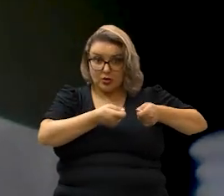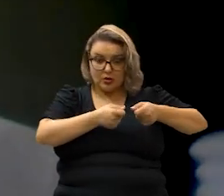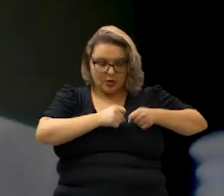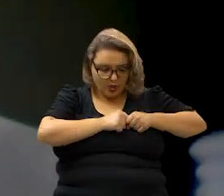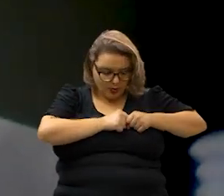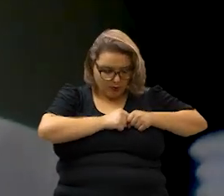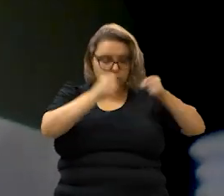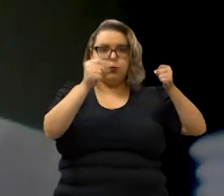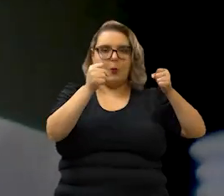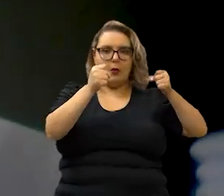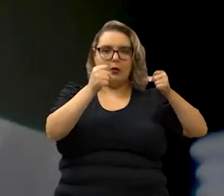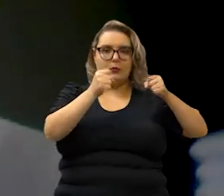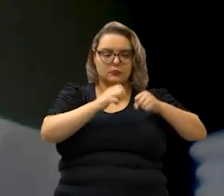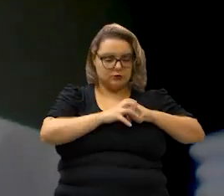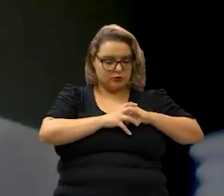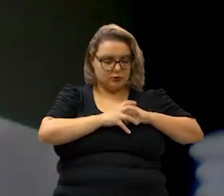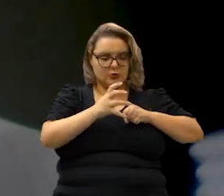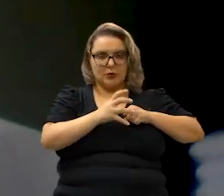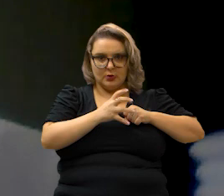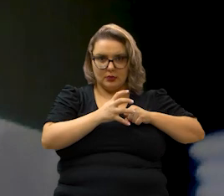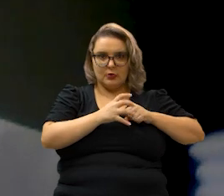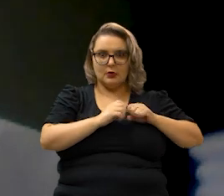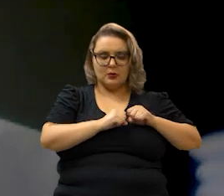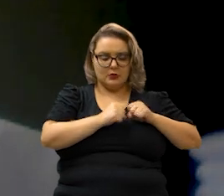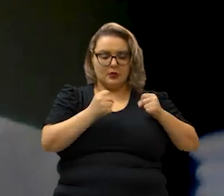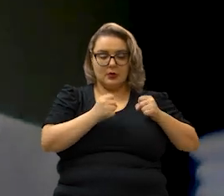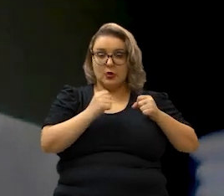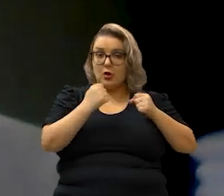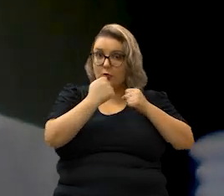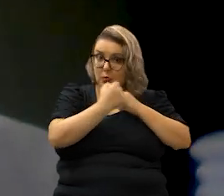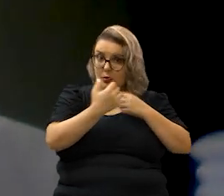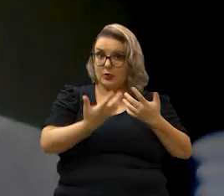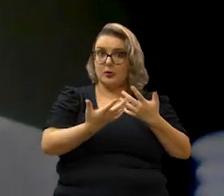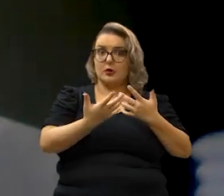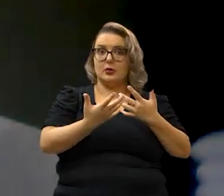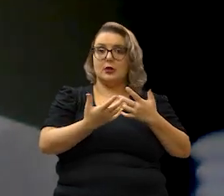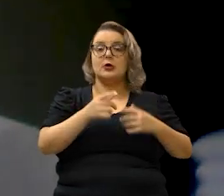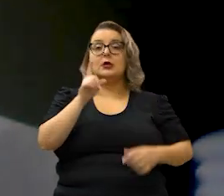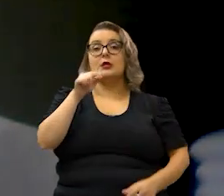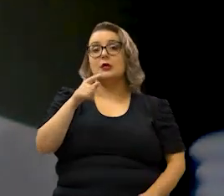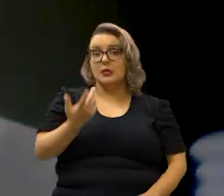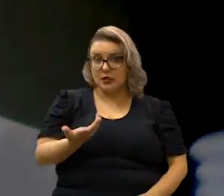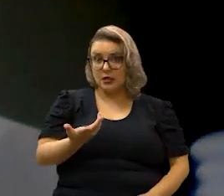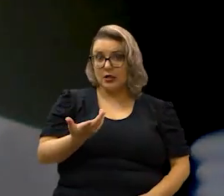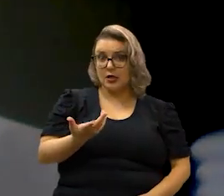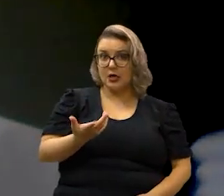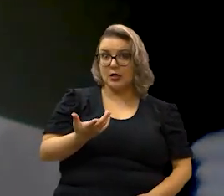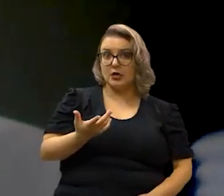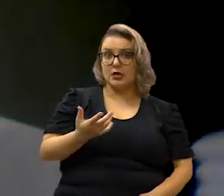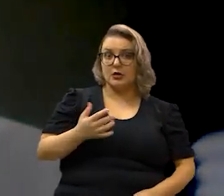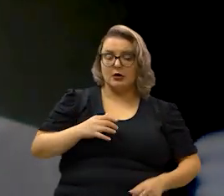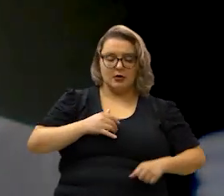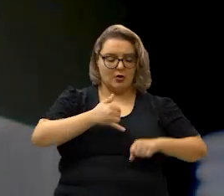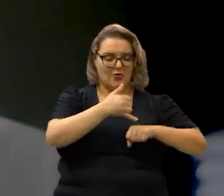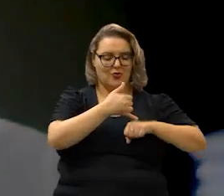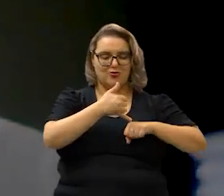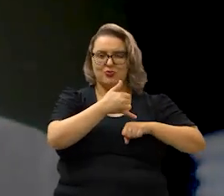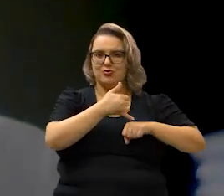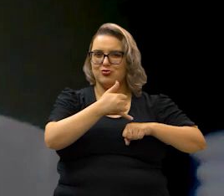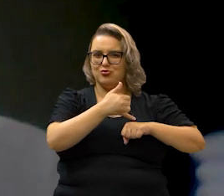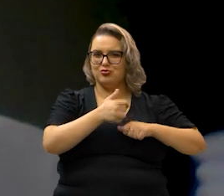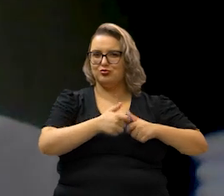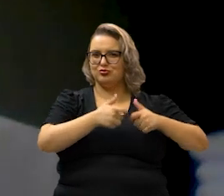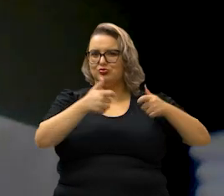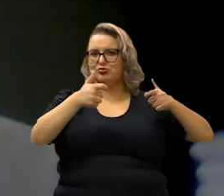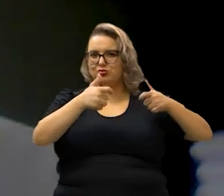ela rompe uma capa, uma parede que a protege e expõe este acúmulo de